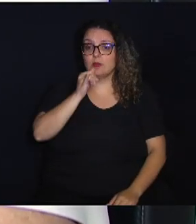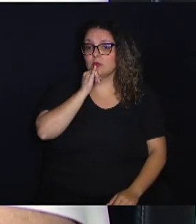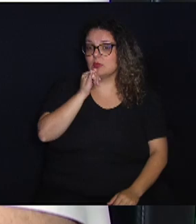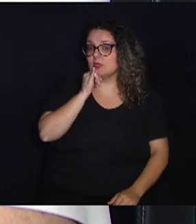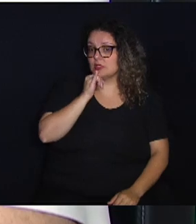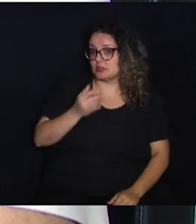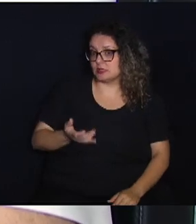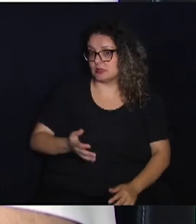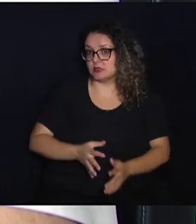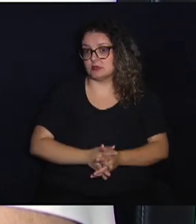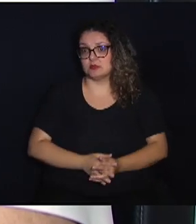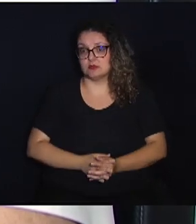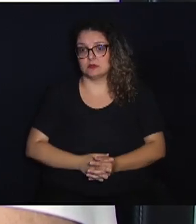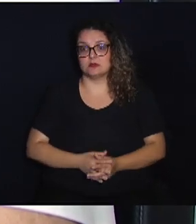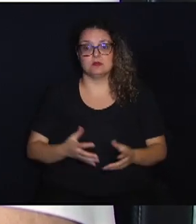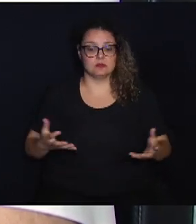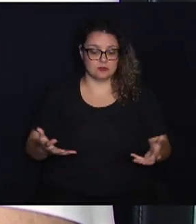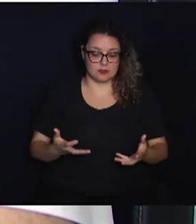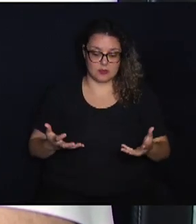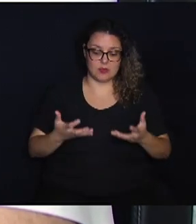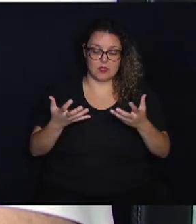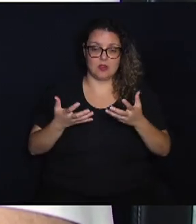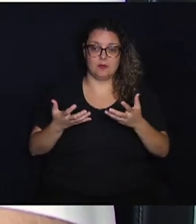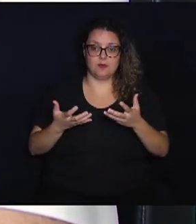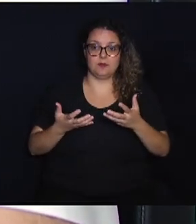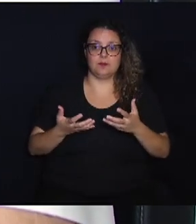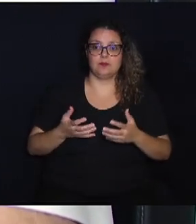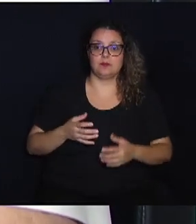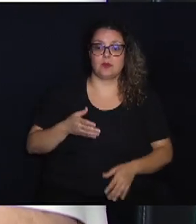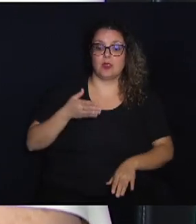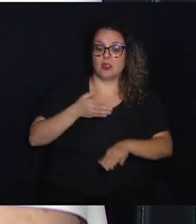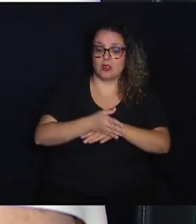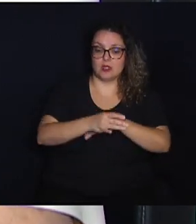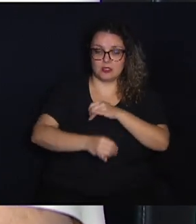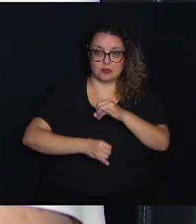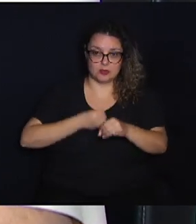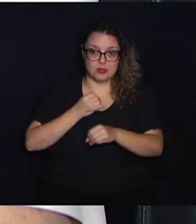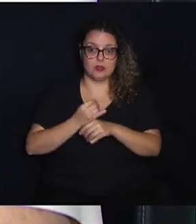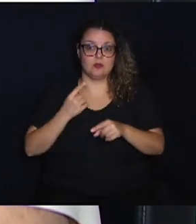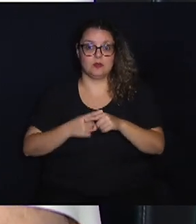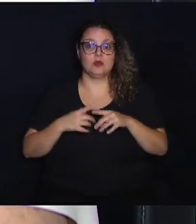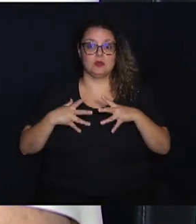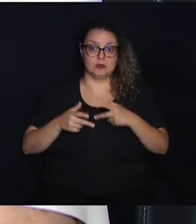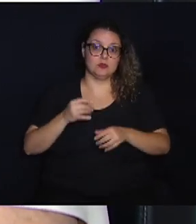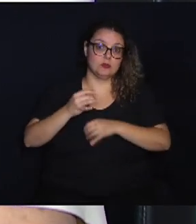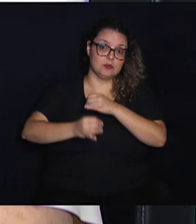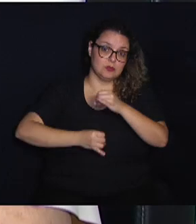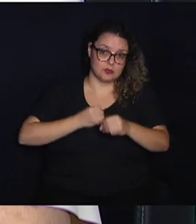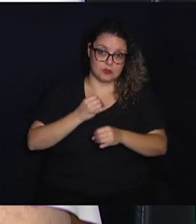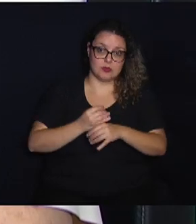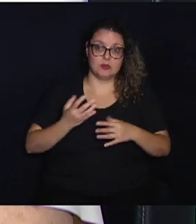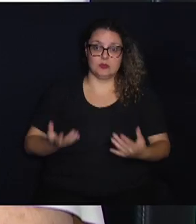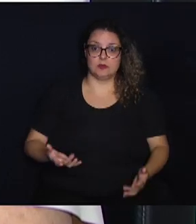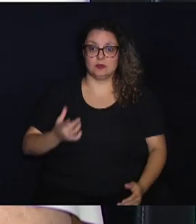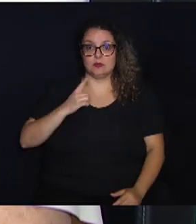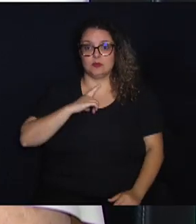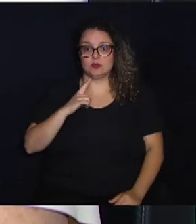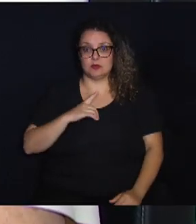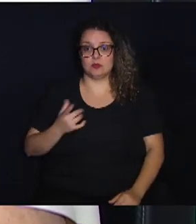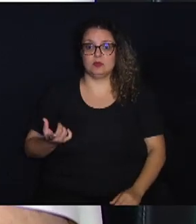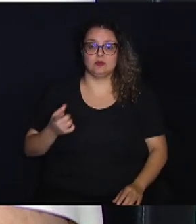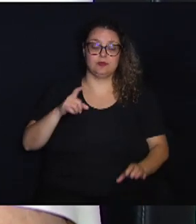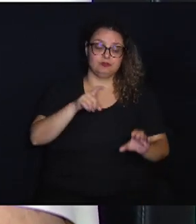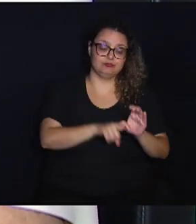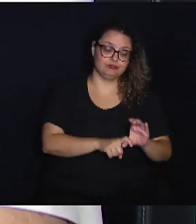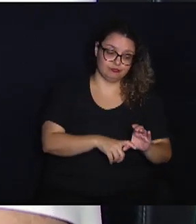eles incentivarem a mexer em internet, porque hoje tudo é internet, então tem de depender dos